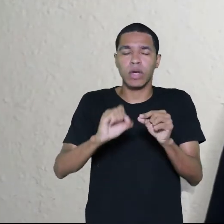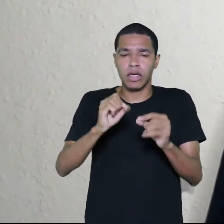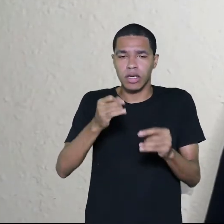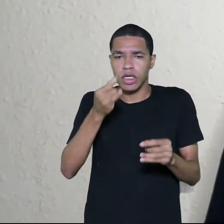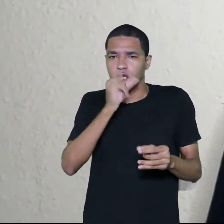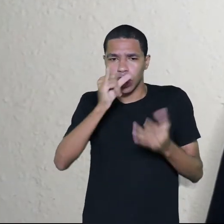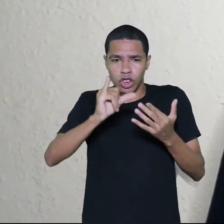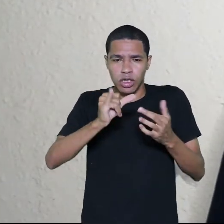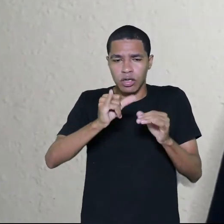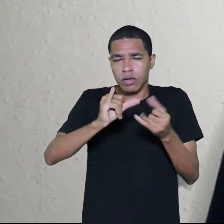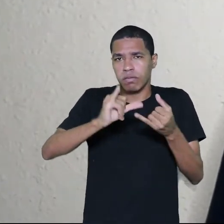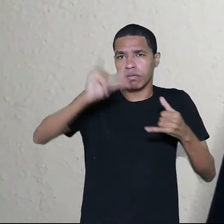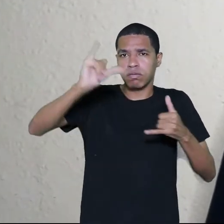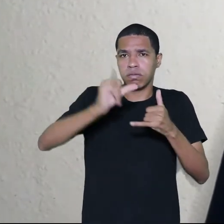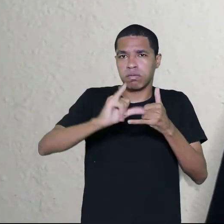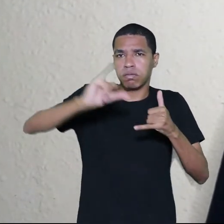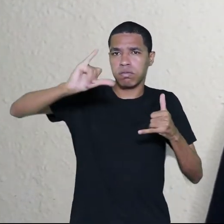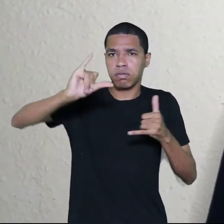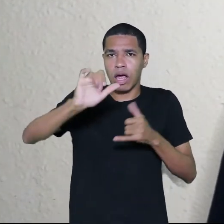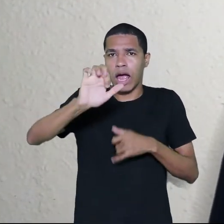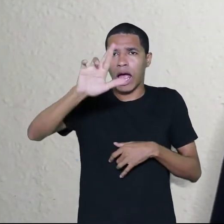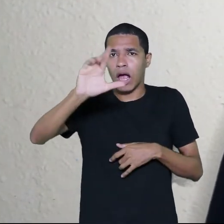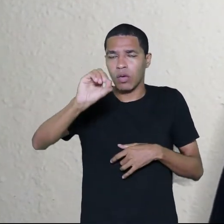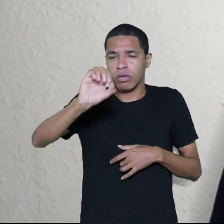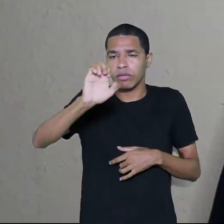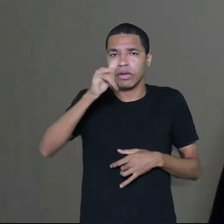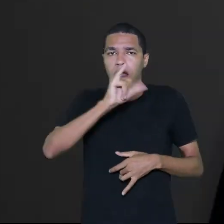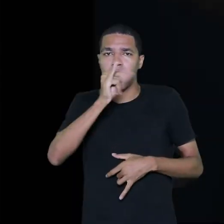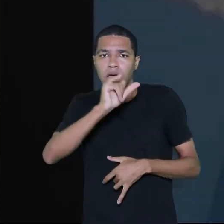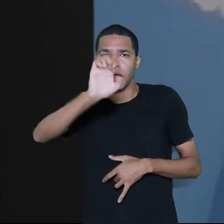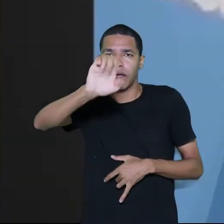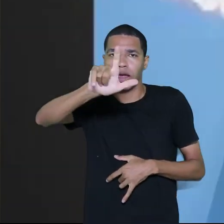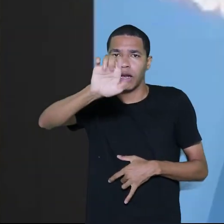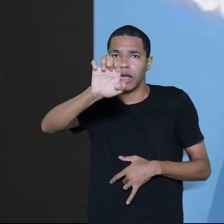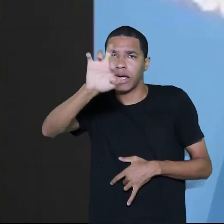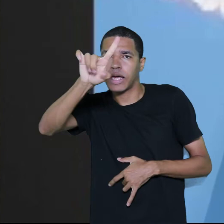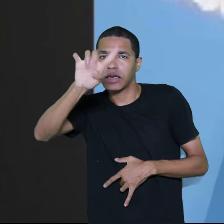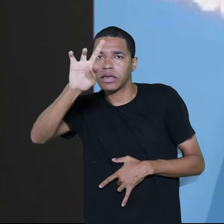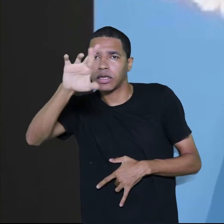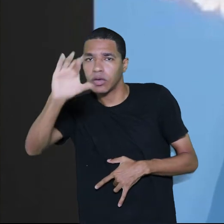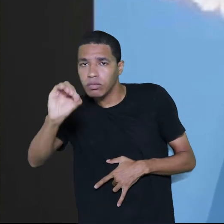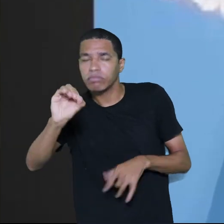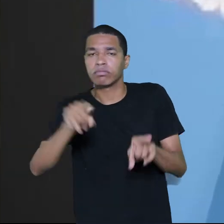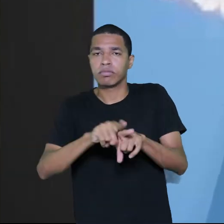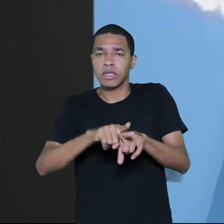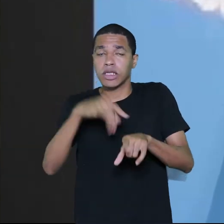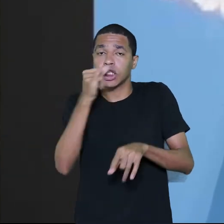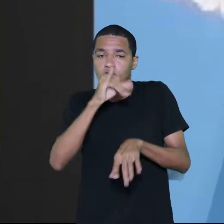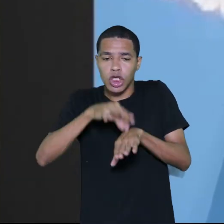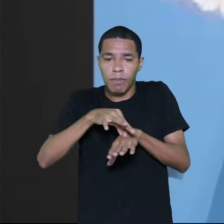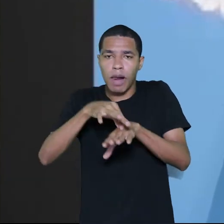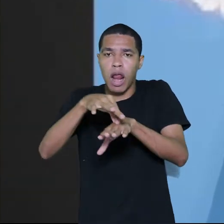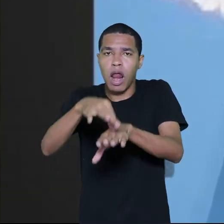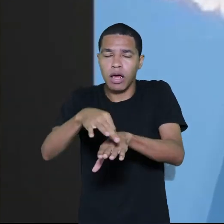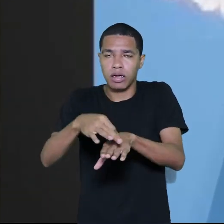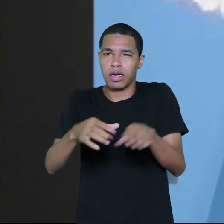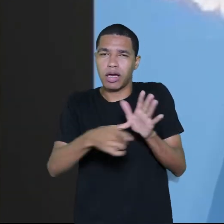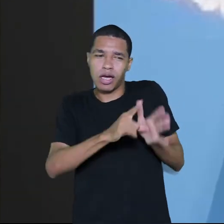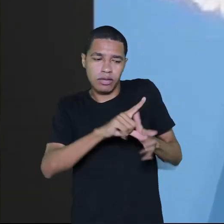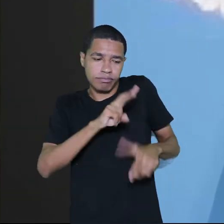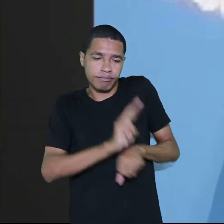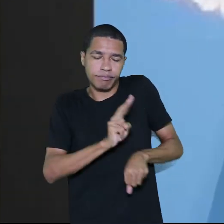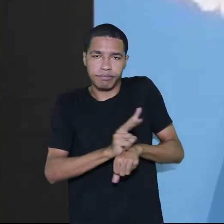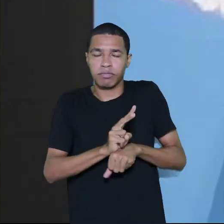arco elétrico, mais conhecido como arco voltaico, e ele é a transmissão de corrente por um meio que em princípio é um isolante, como